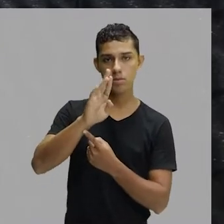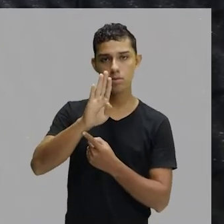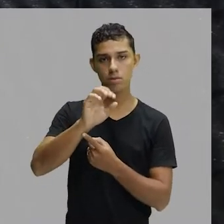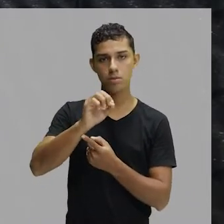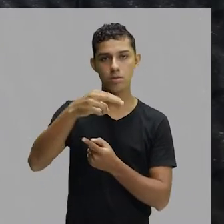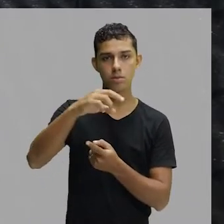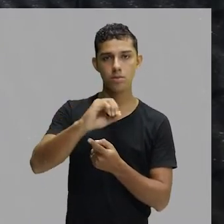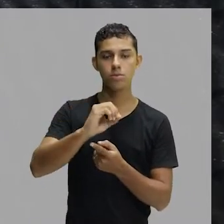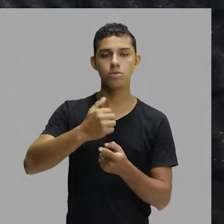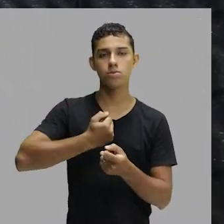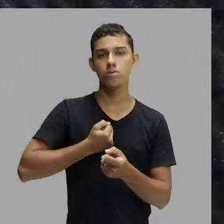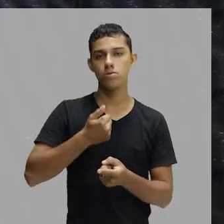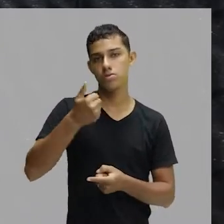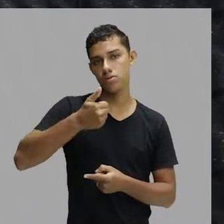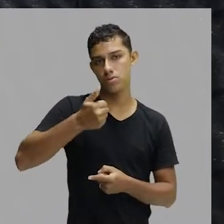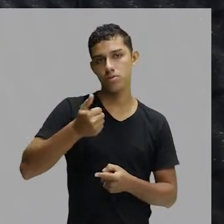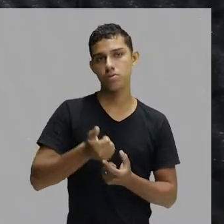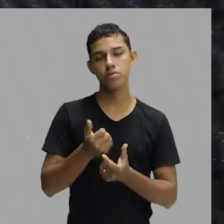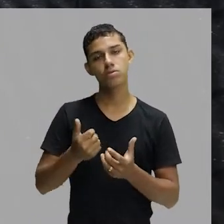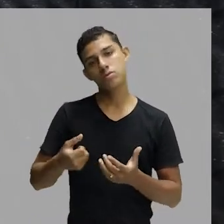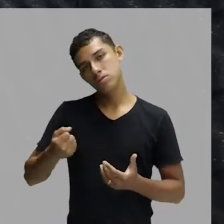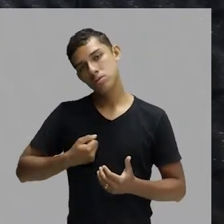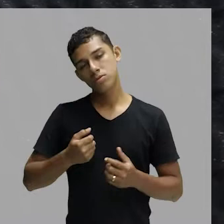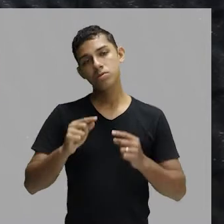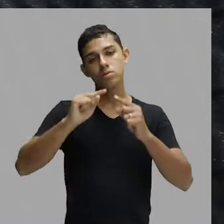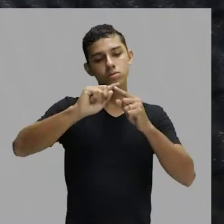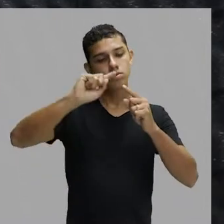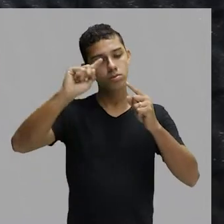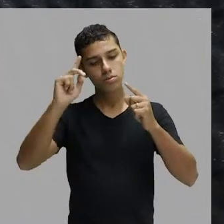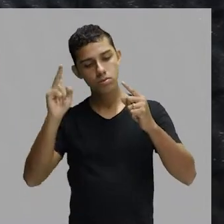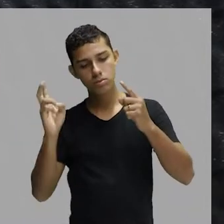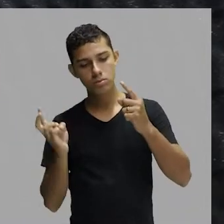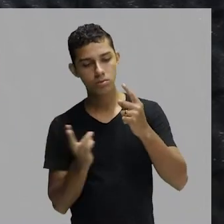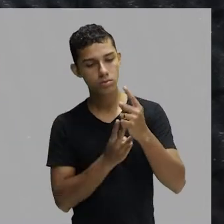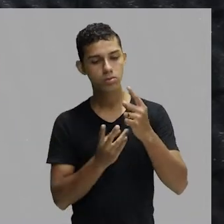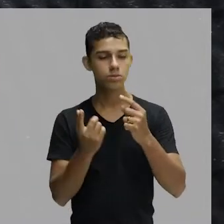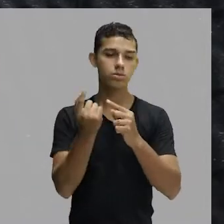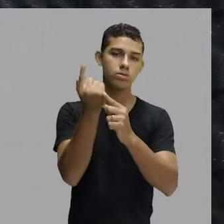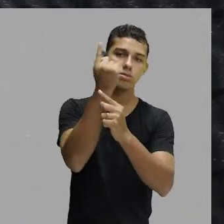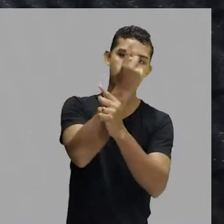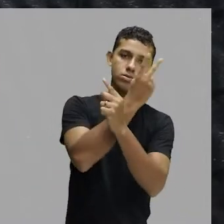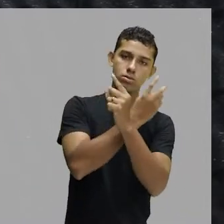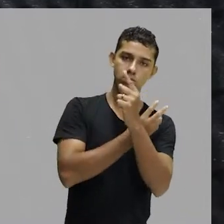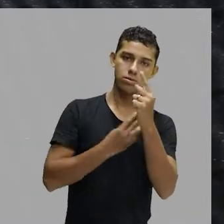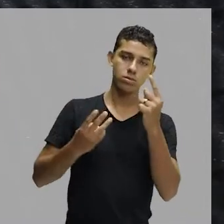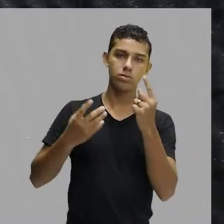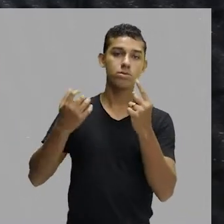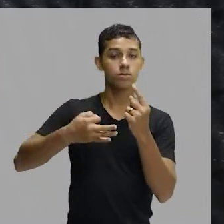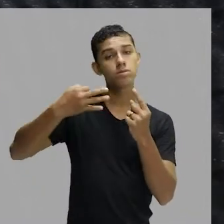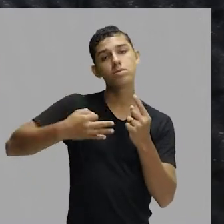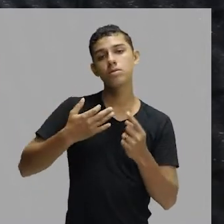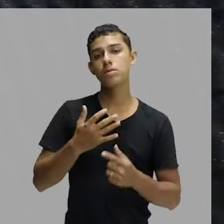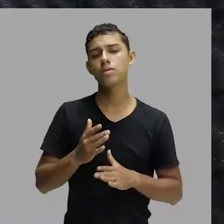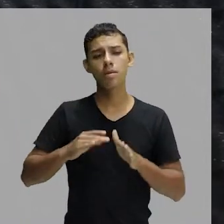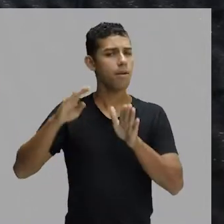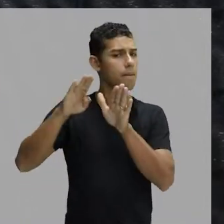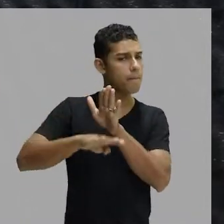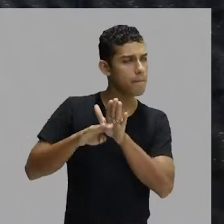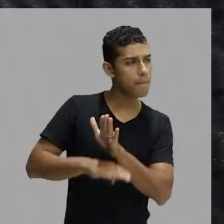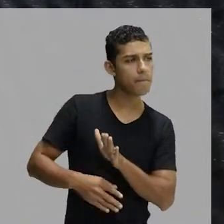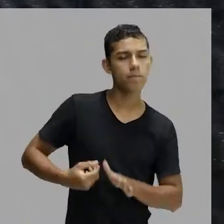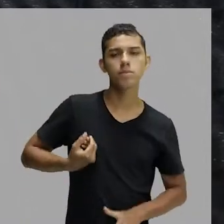E aí eu posso numerar, né, turma? No sentido horário ou no sentido anti-horário. Eu vou escolher aquele sentido onde